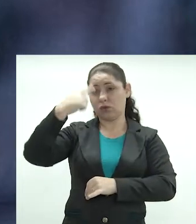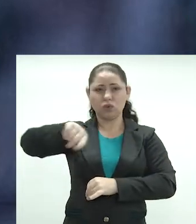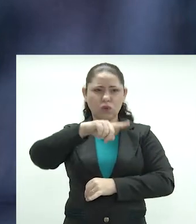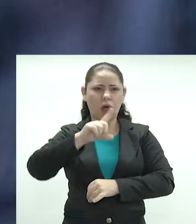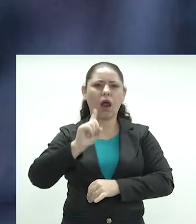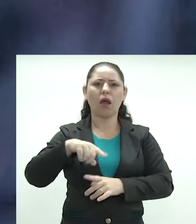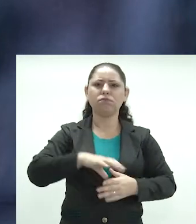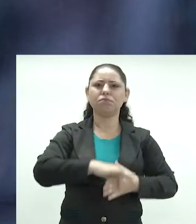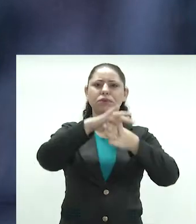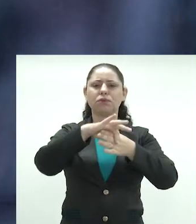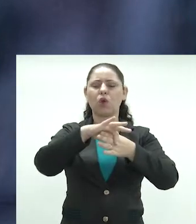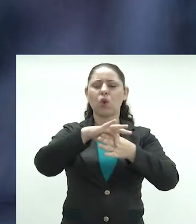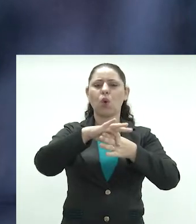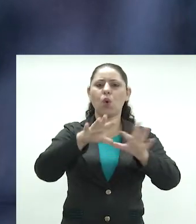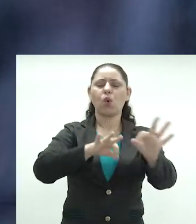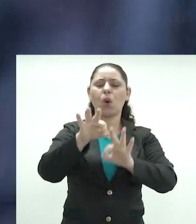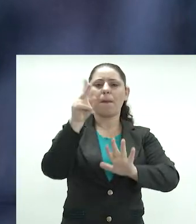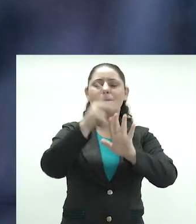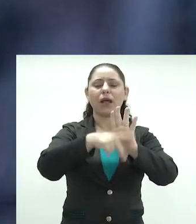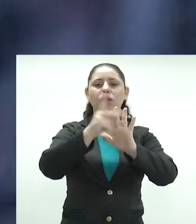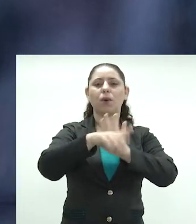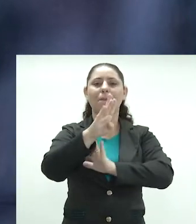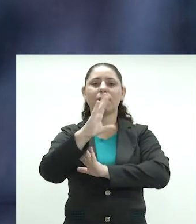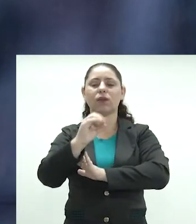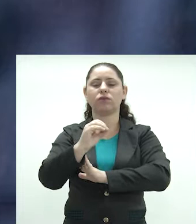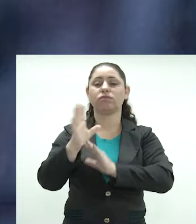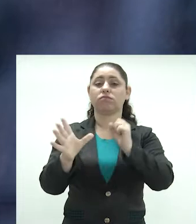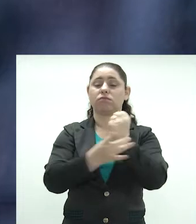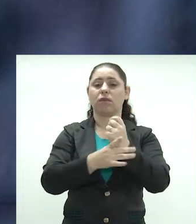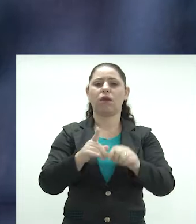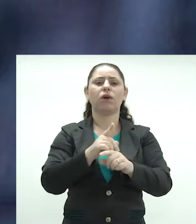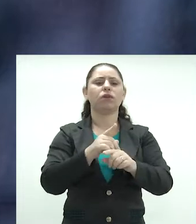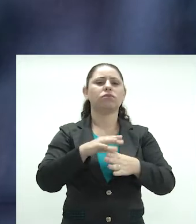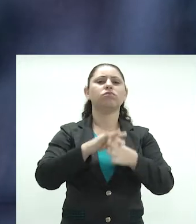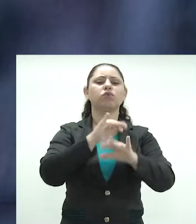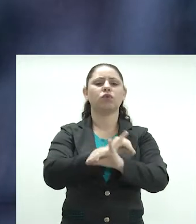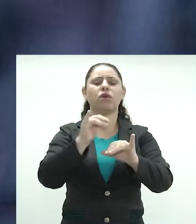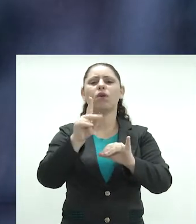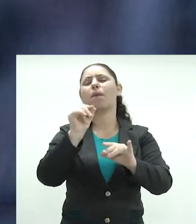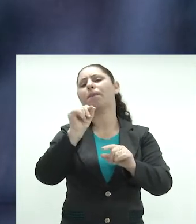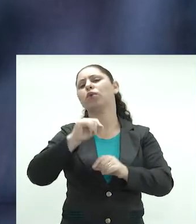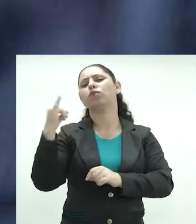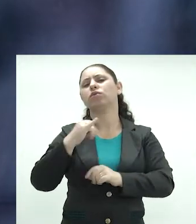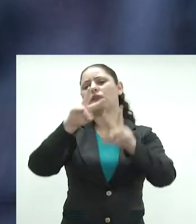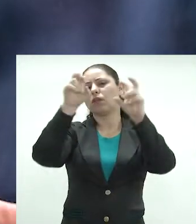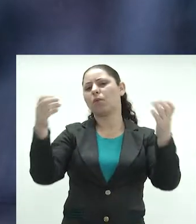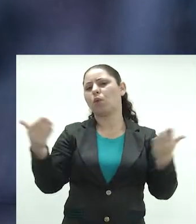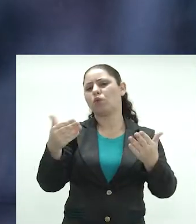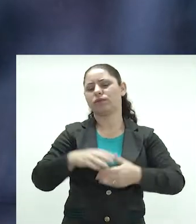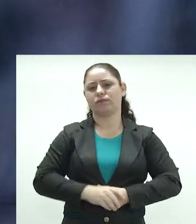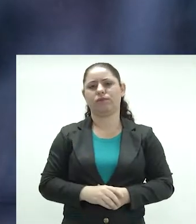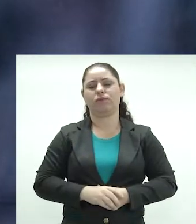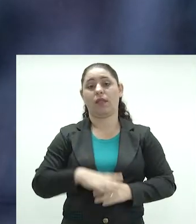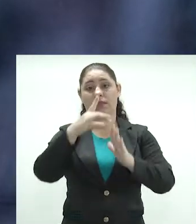exemplo, eu não sabia, imagino que muita gente ainda não sabe, foi pioneiro na elaboração de um plano de biossegurança. Mas você mencionou uma coisa muito interessante que é